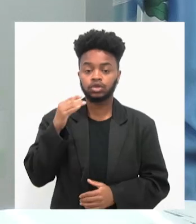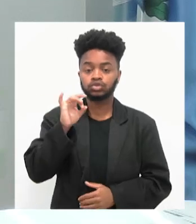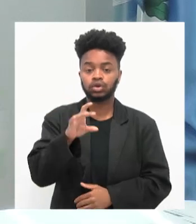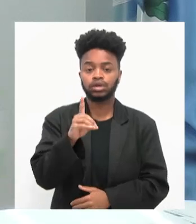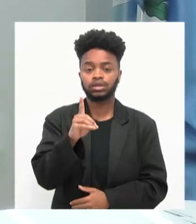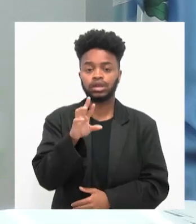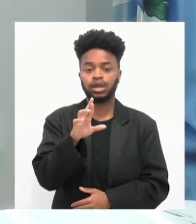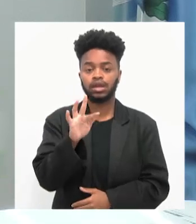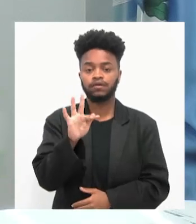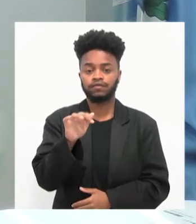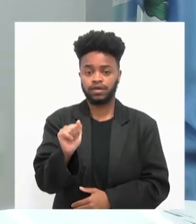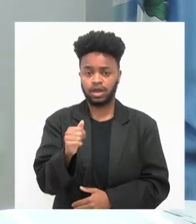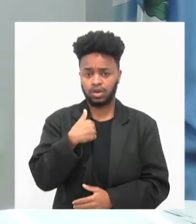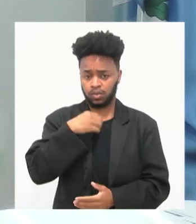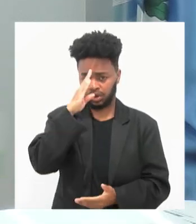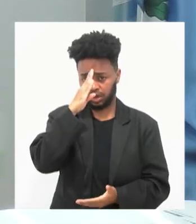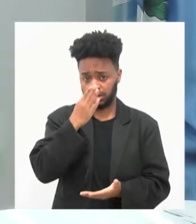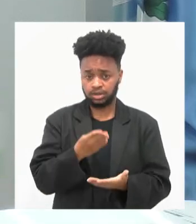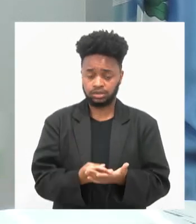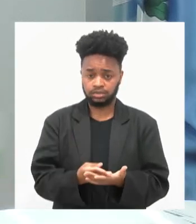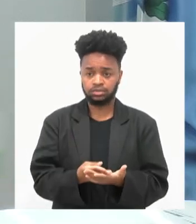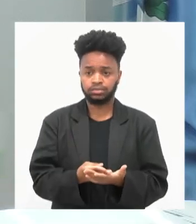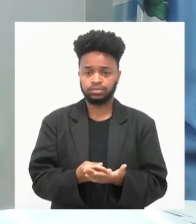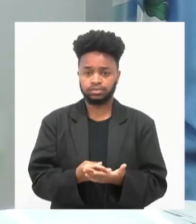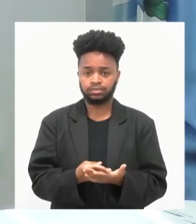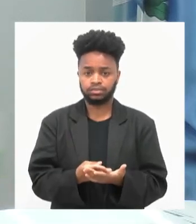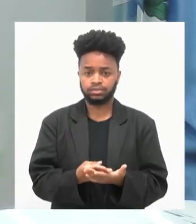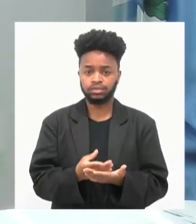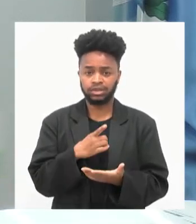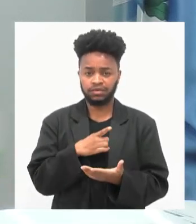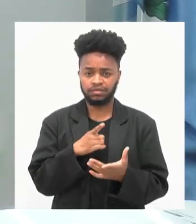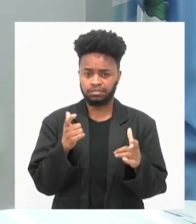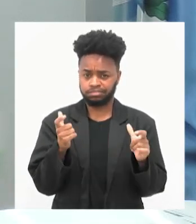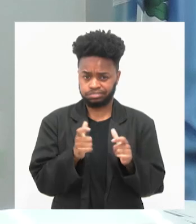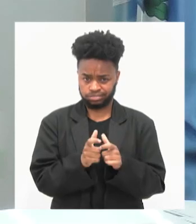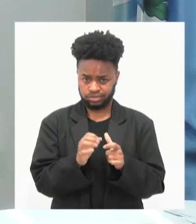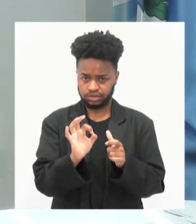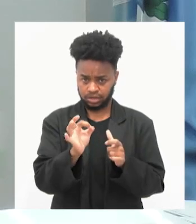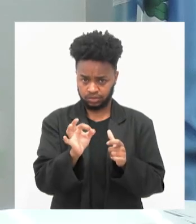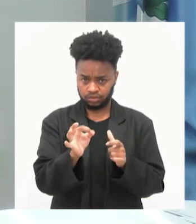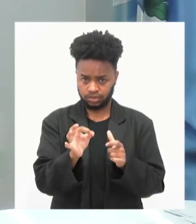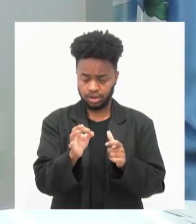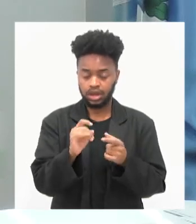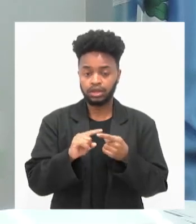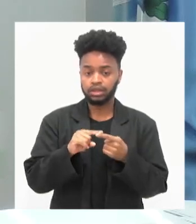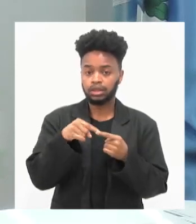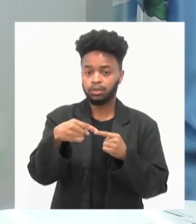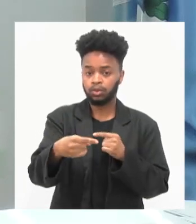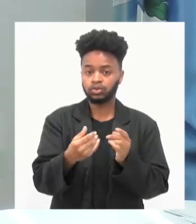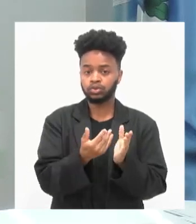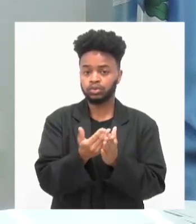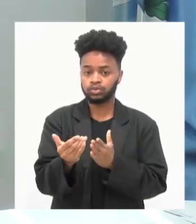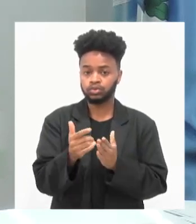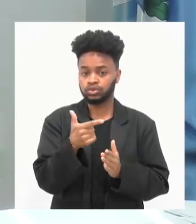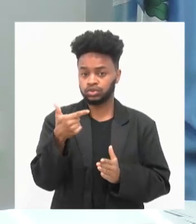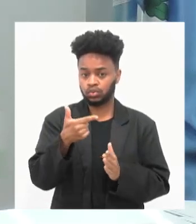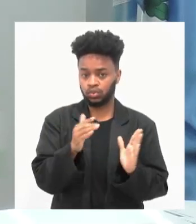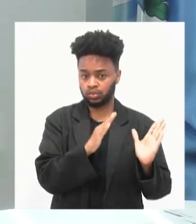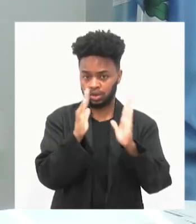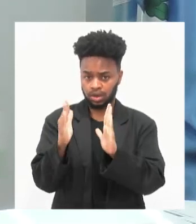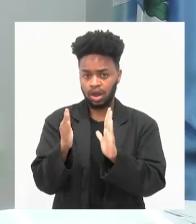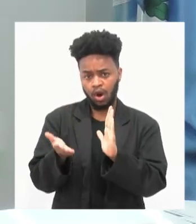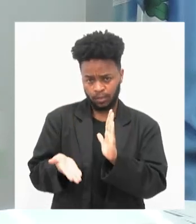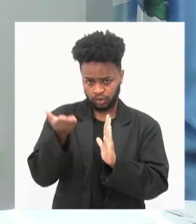DRFA, creio eu que o volume, a demanda era muito menor. Quando o senhor passou para essa segunda etapa, aumentou a